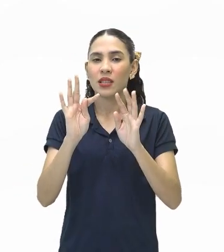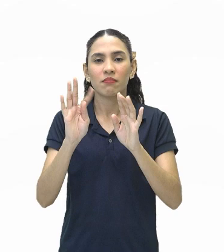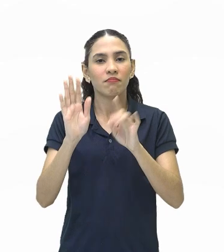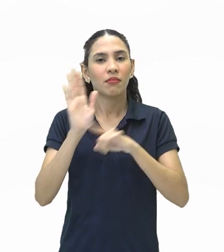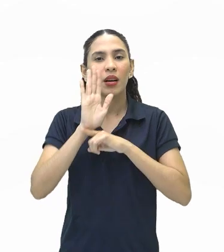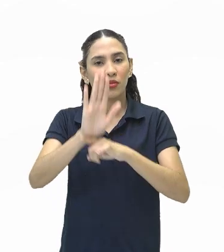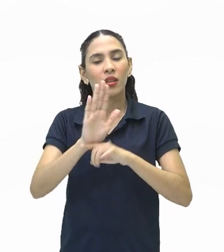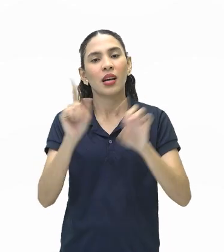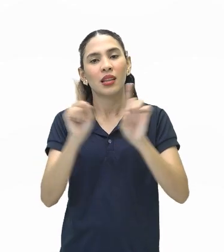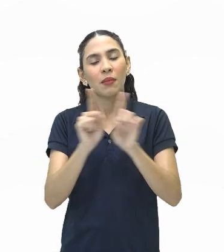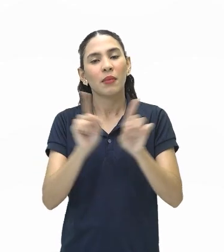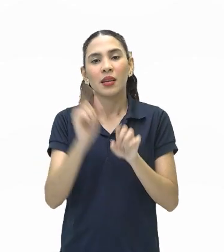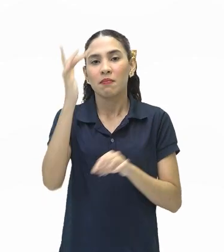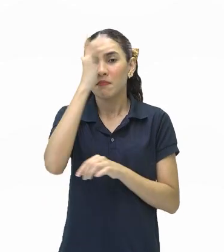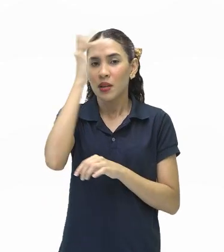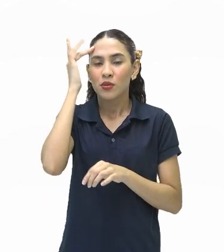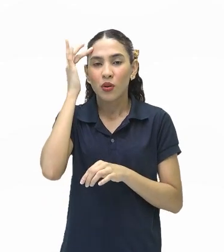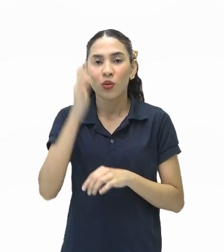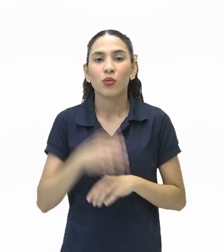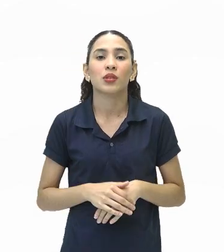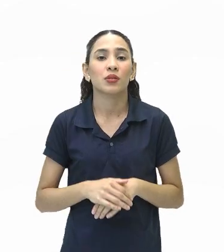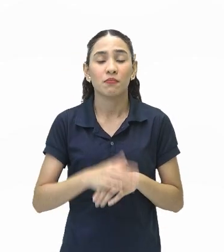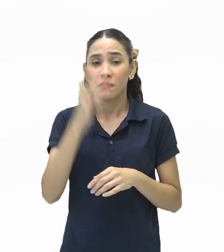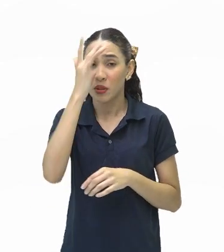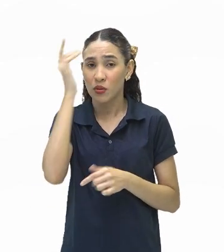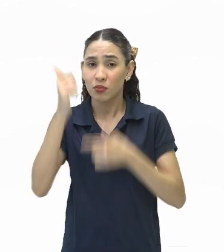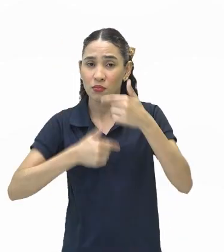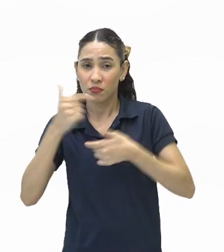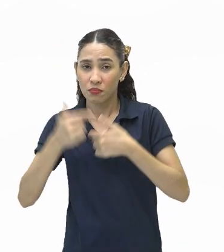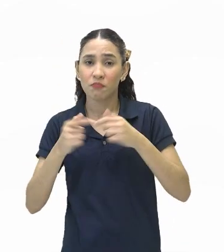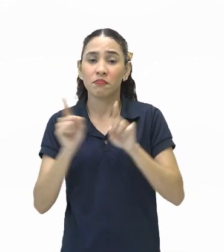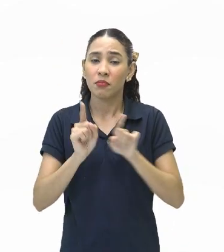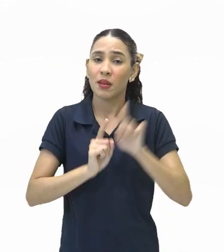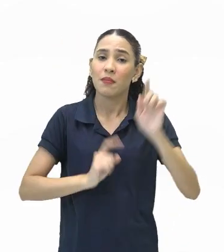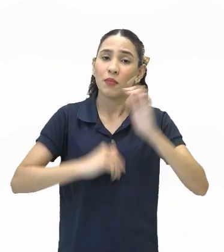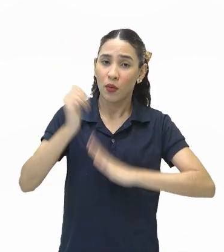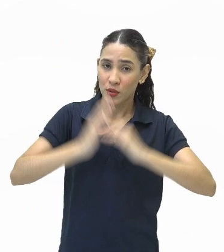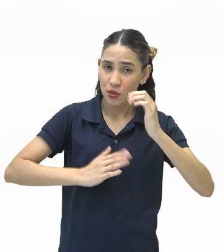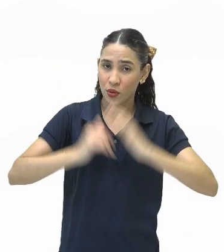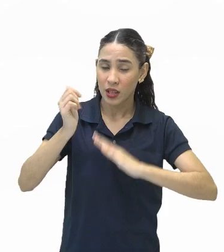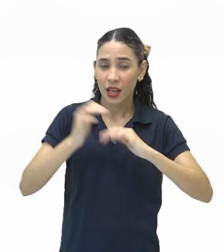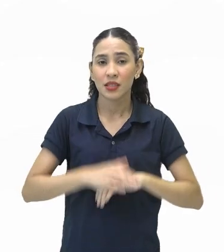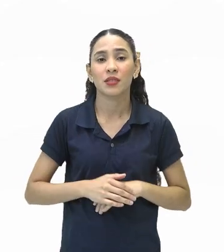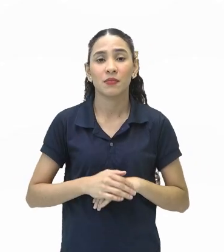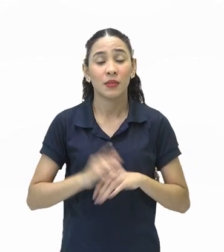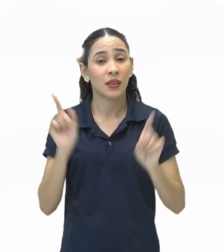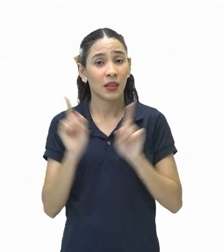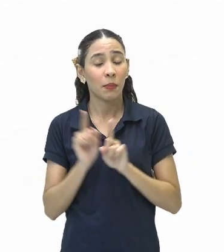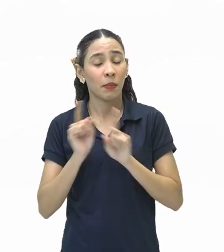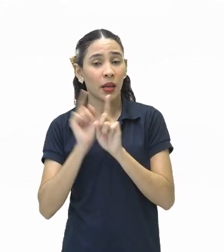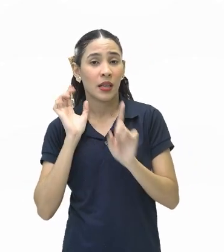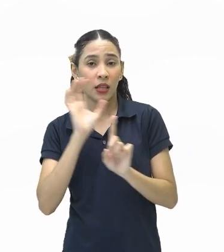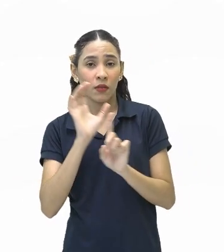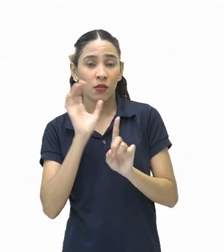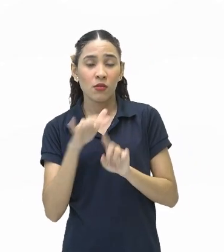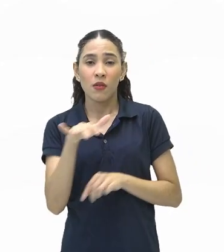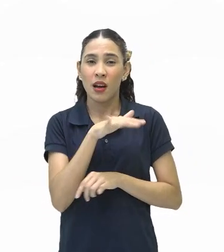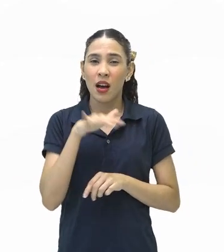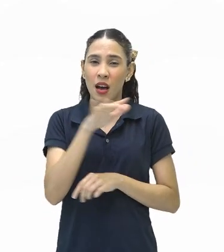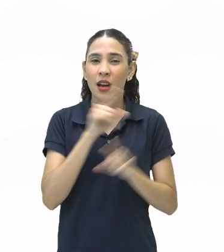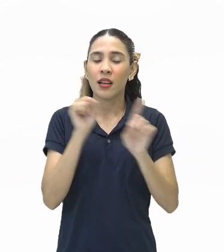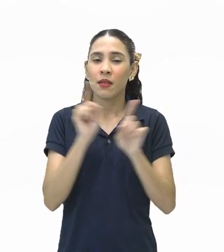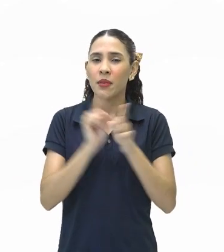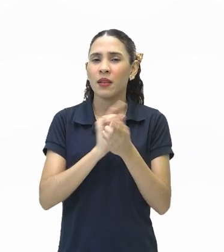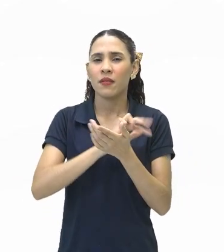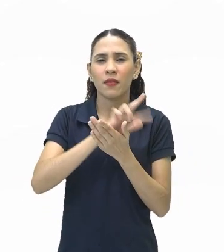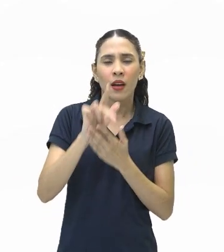para ajudar tanto empregadores como empregados, né? Ela modernizou esse ramo aí de